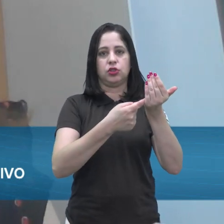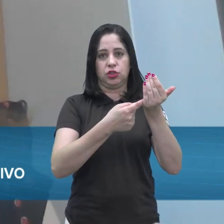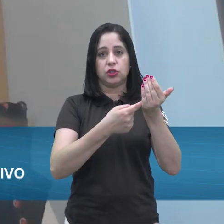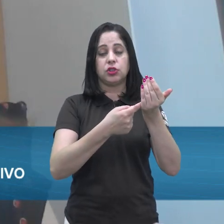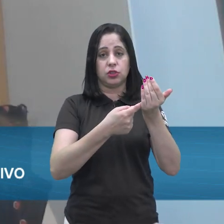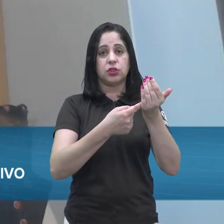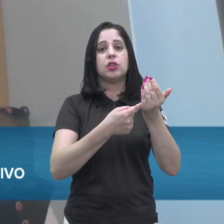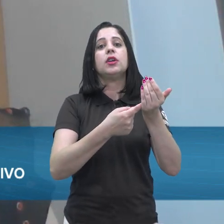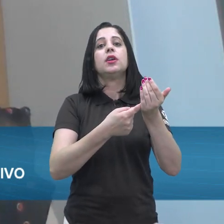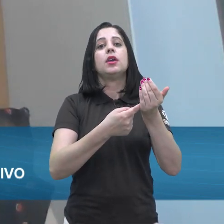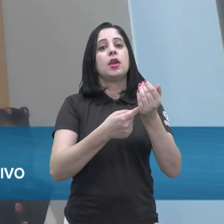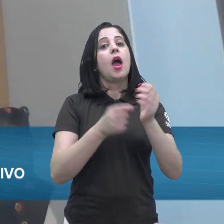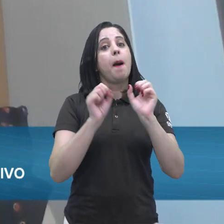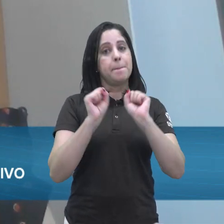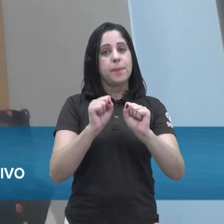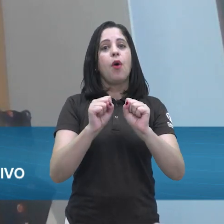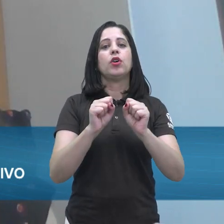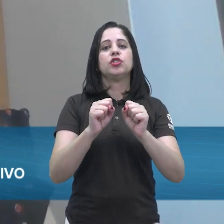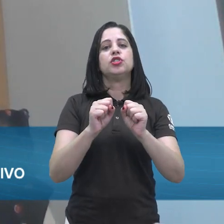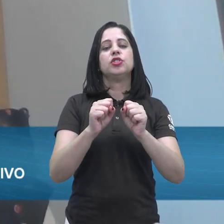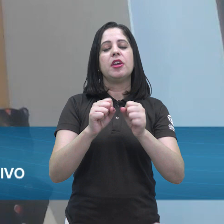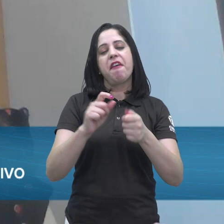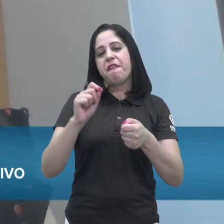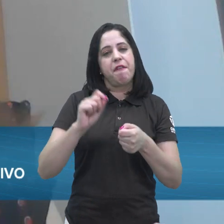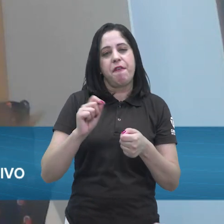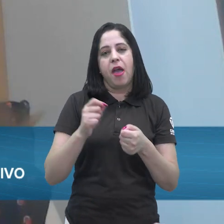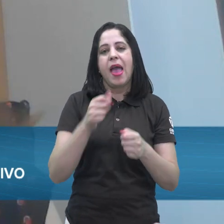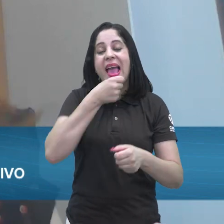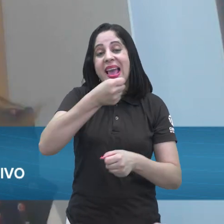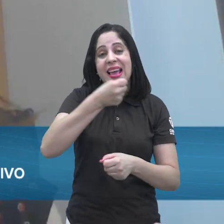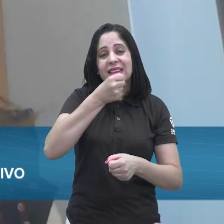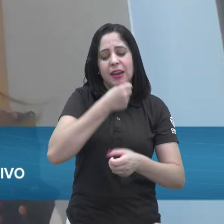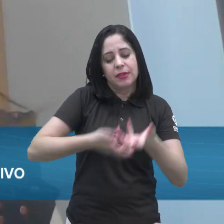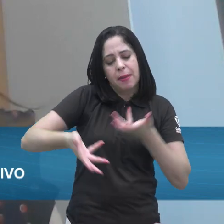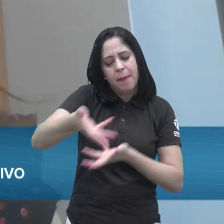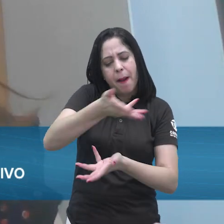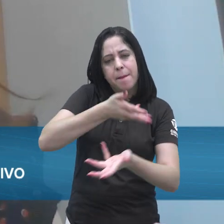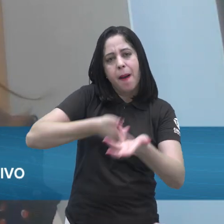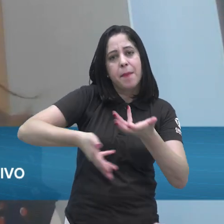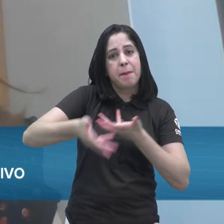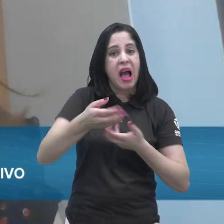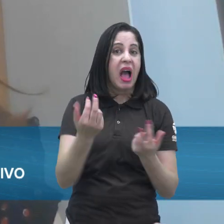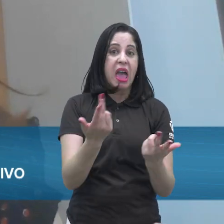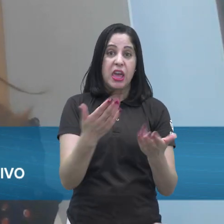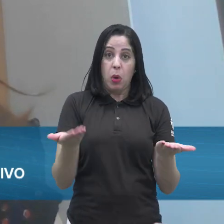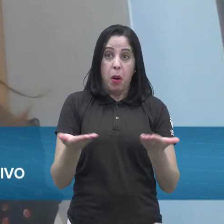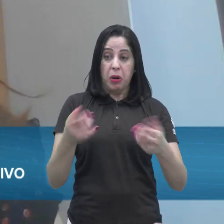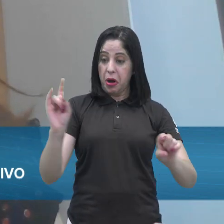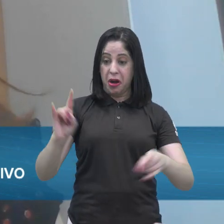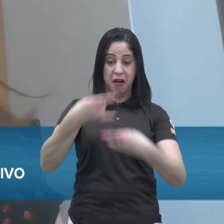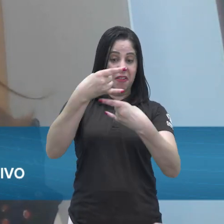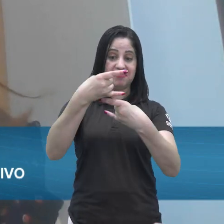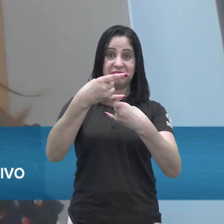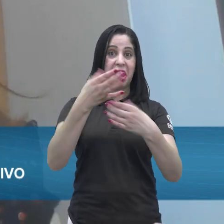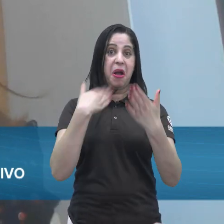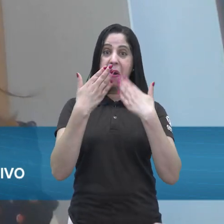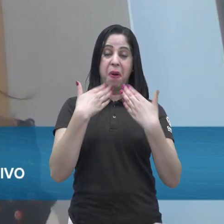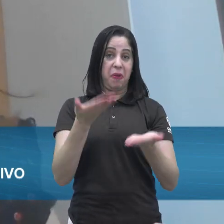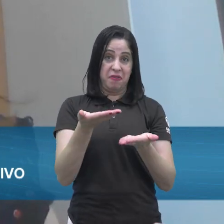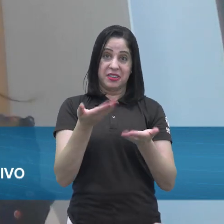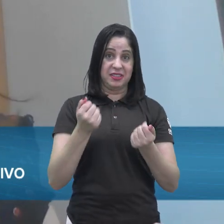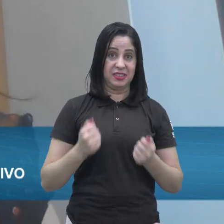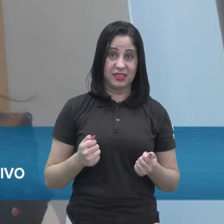para realizar, inclusive, dinâmicas de grupo por plataformas como essa que nós estamos utilizando hoje